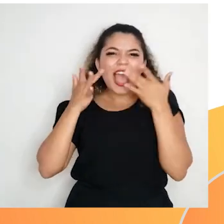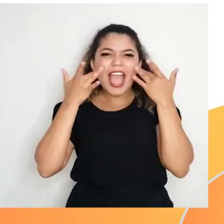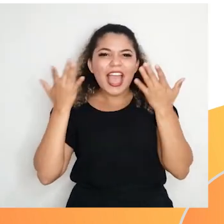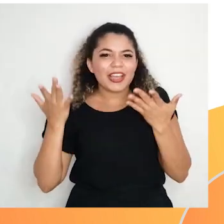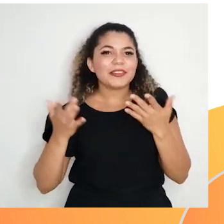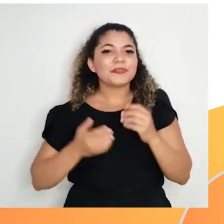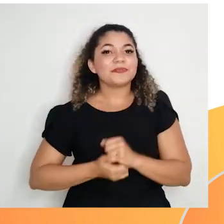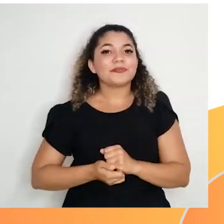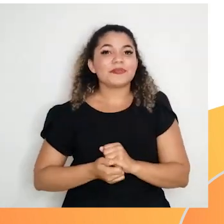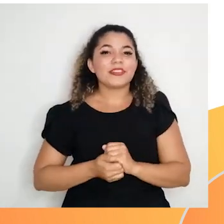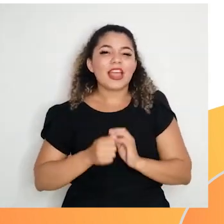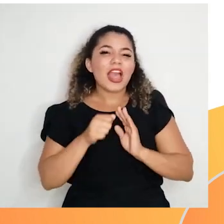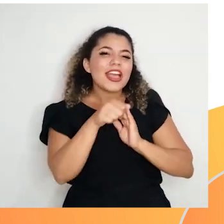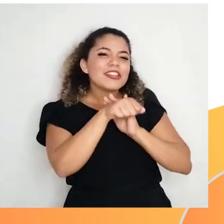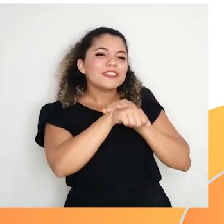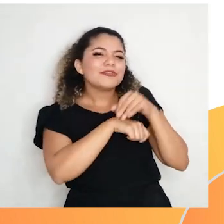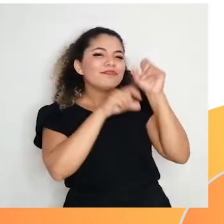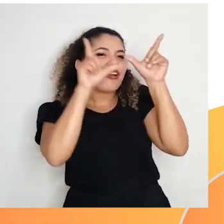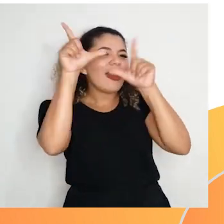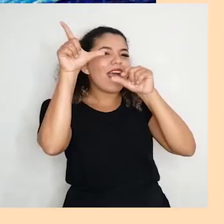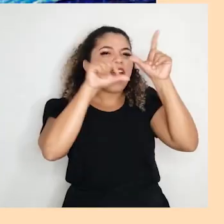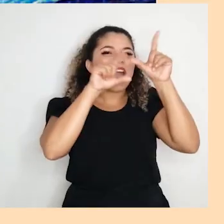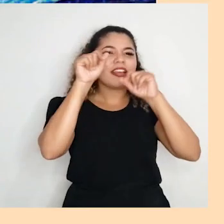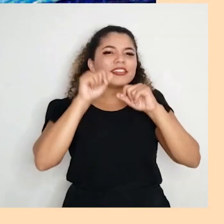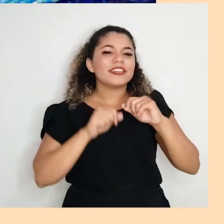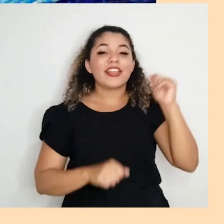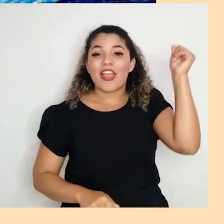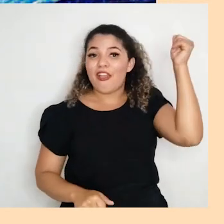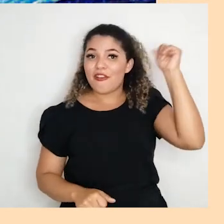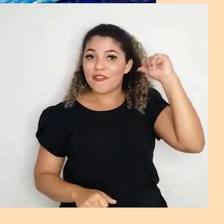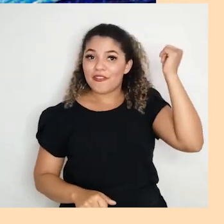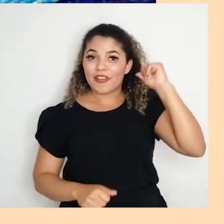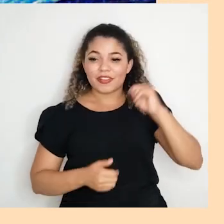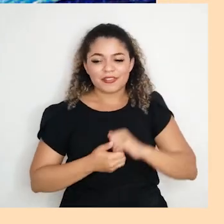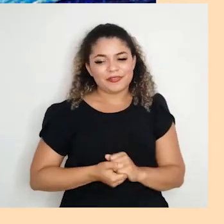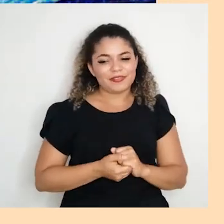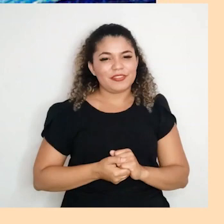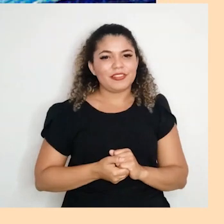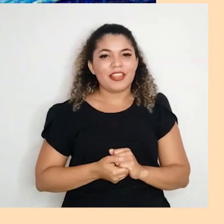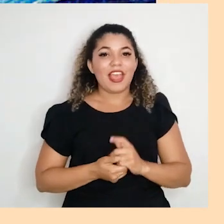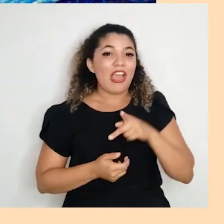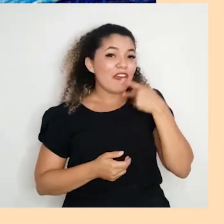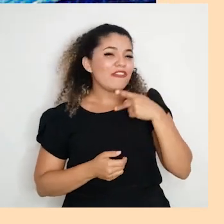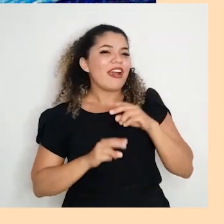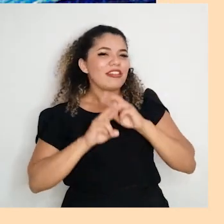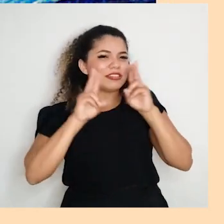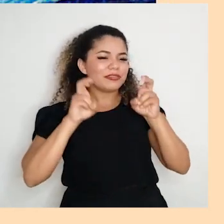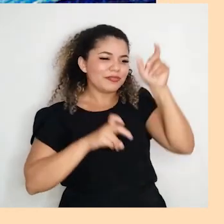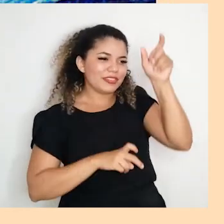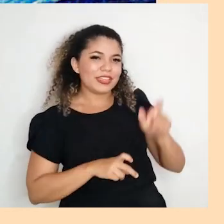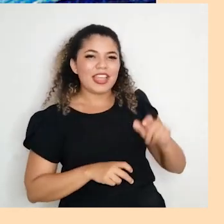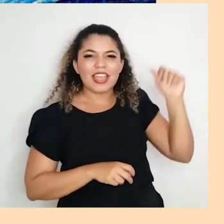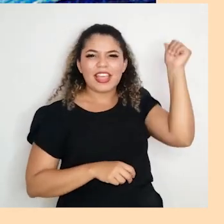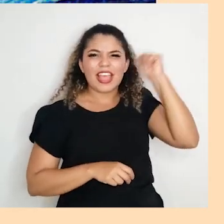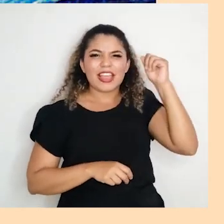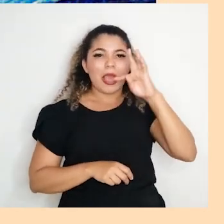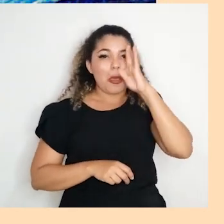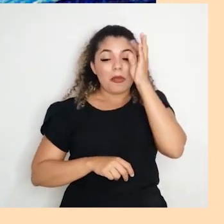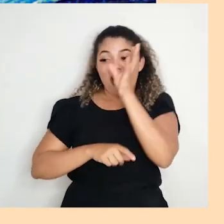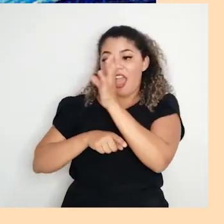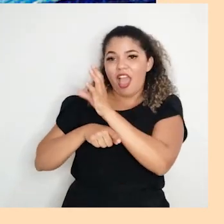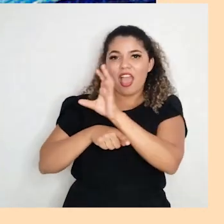arte, Noite Estrelada, de Van Gogh. Falamos de Van Gogh, falamos de Os